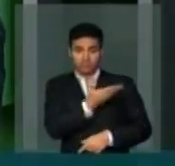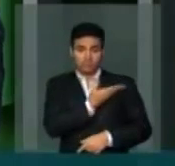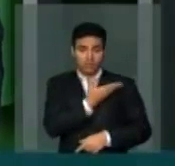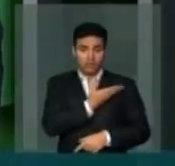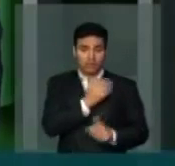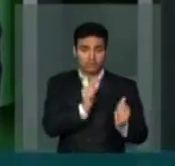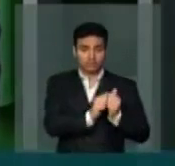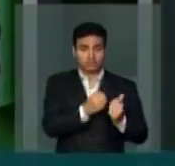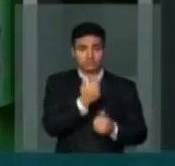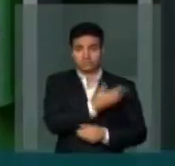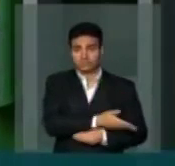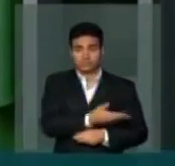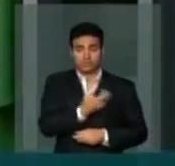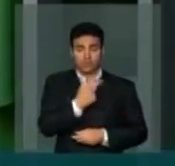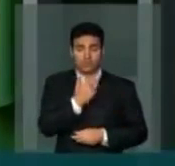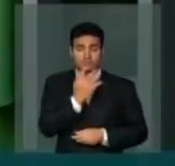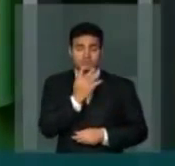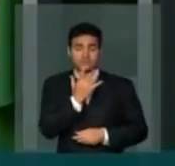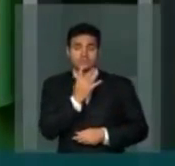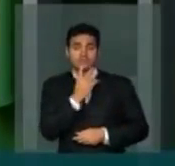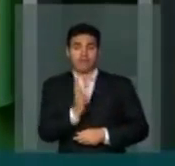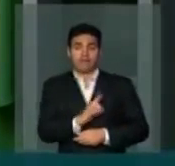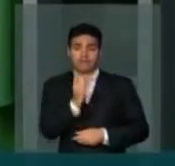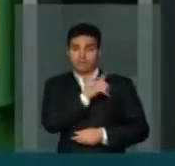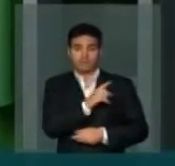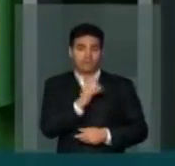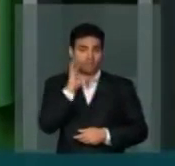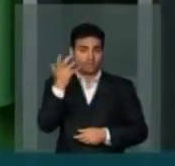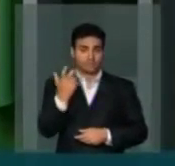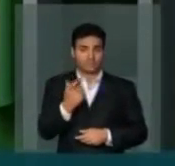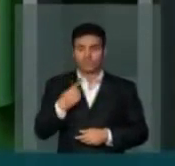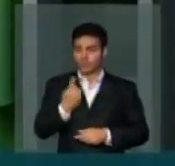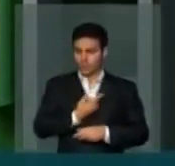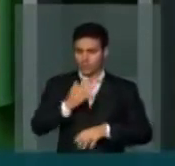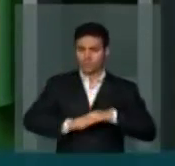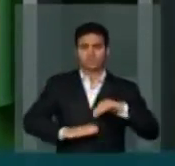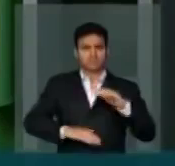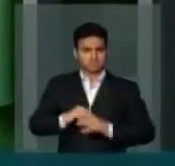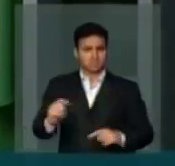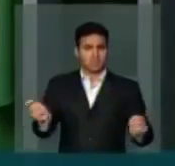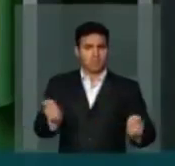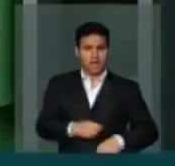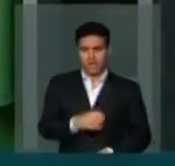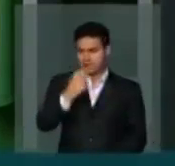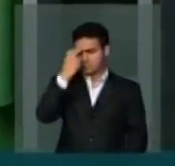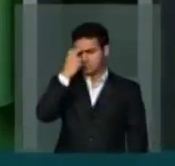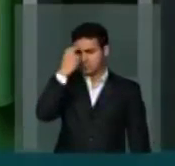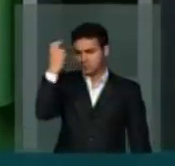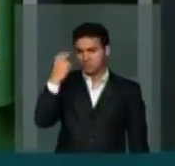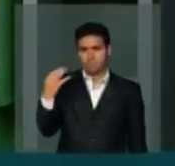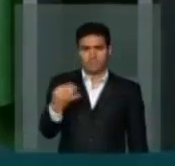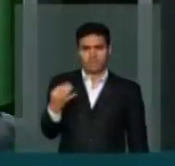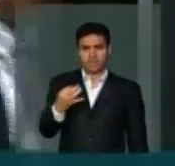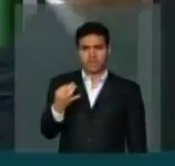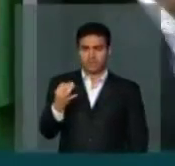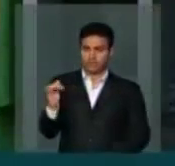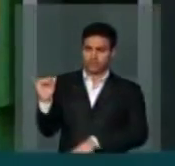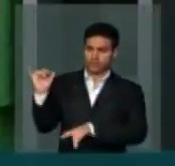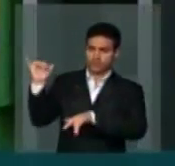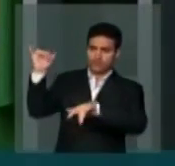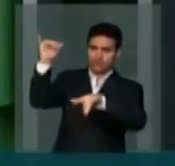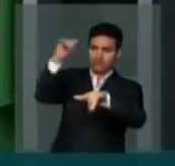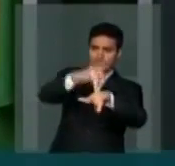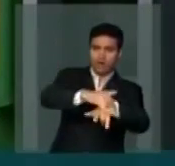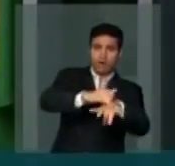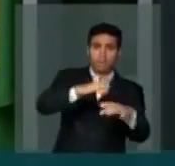perto da gente? Por que nos mostramos hábeis, quase geniais, para aterrissar em